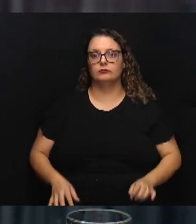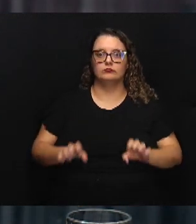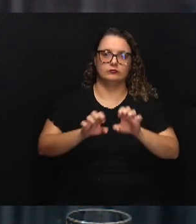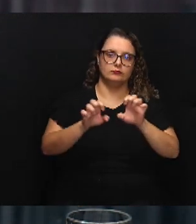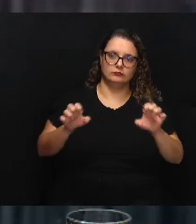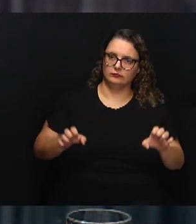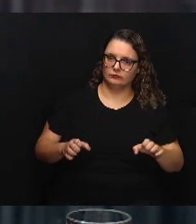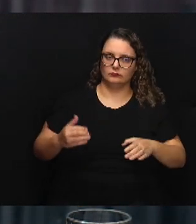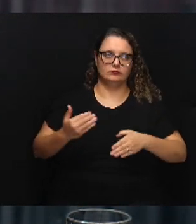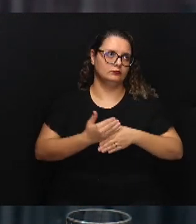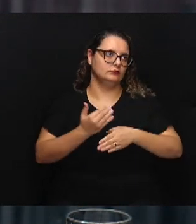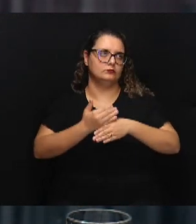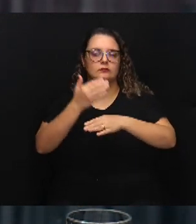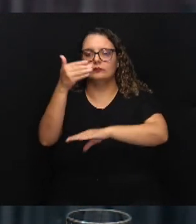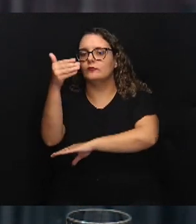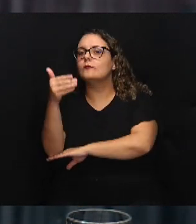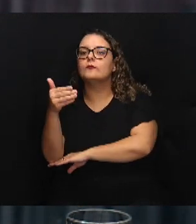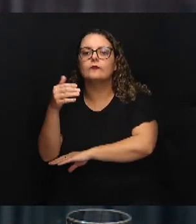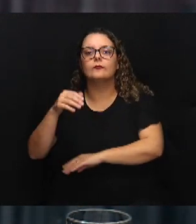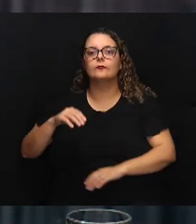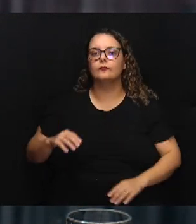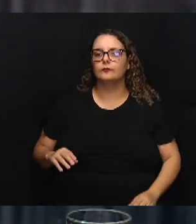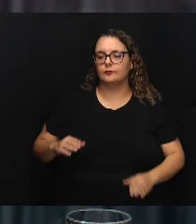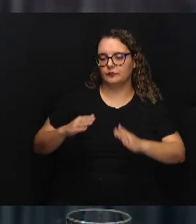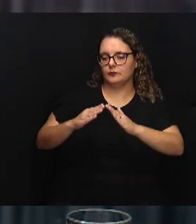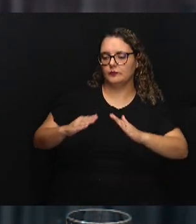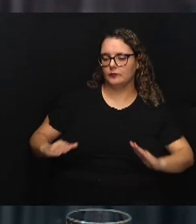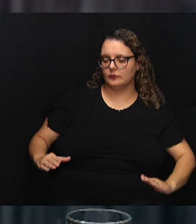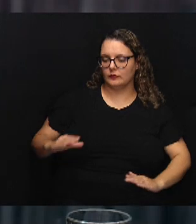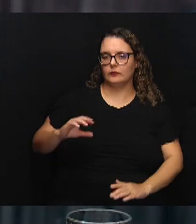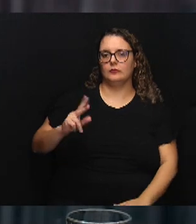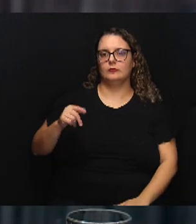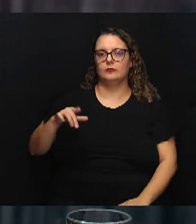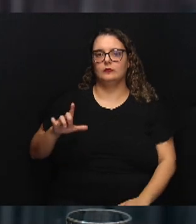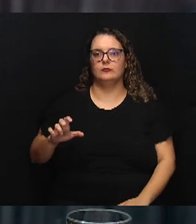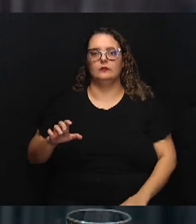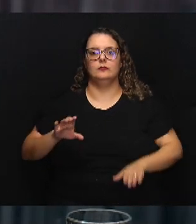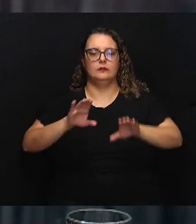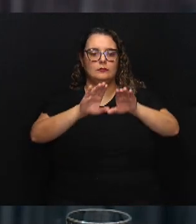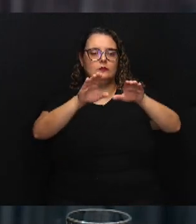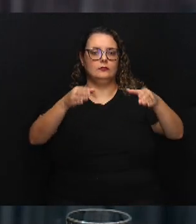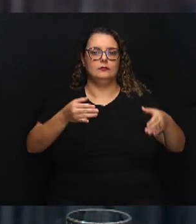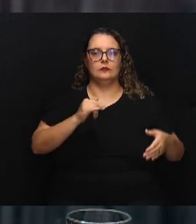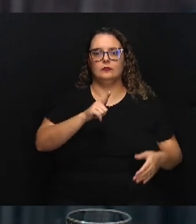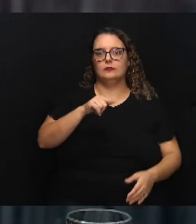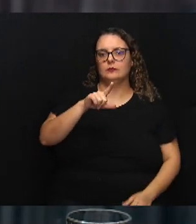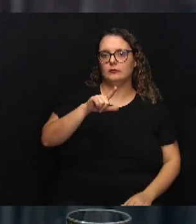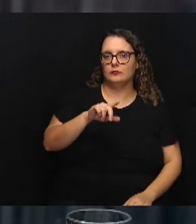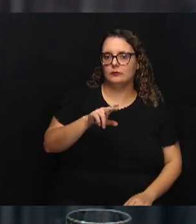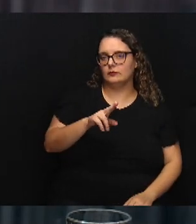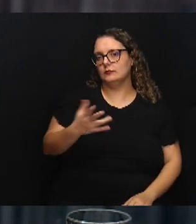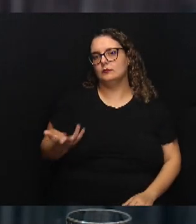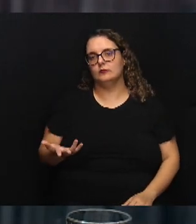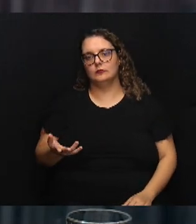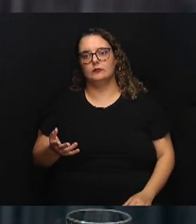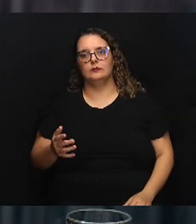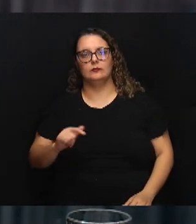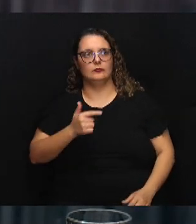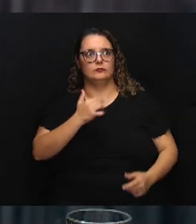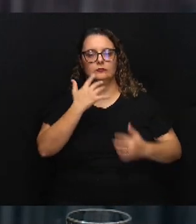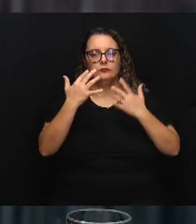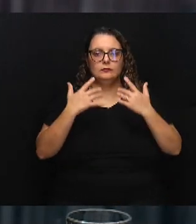de alvenaria, de um chalé, eles ficam num iglu transparente, eles ficam numa estrutura de camping de luxo, com